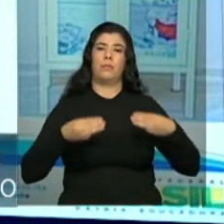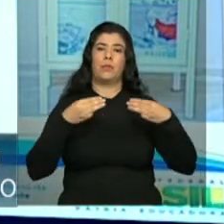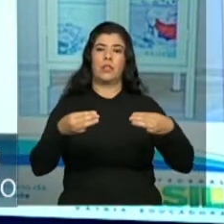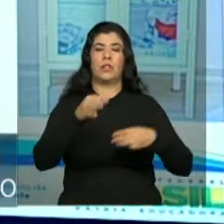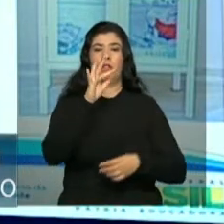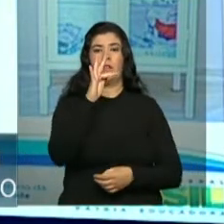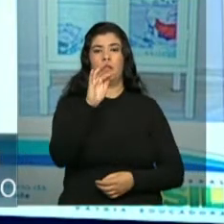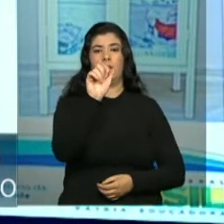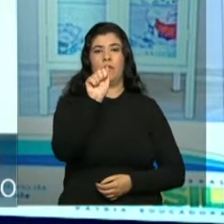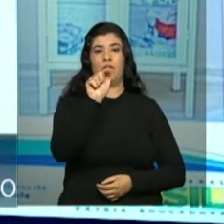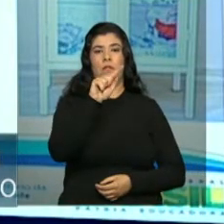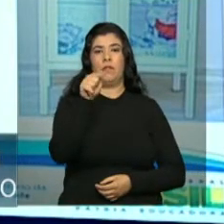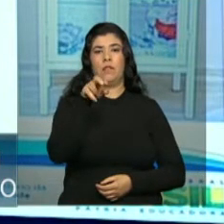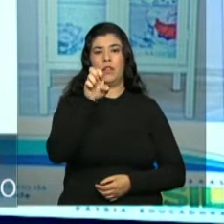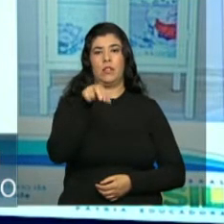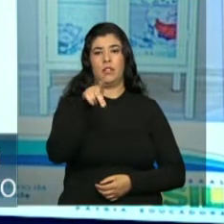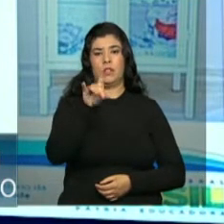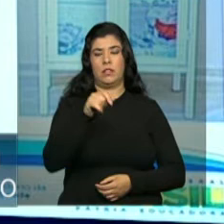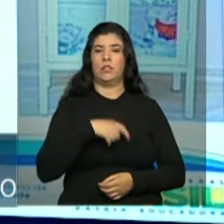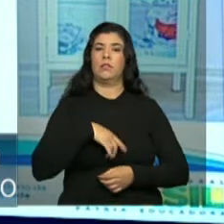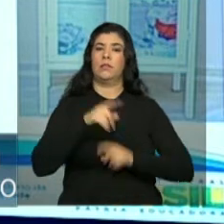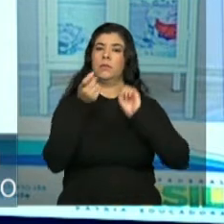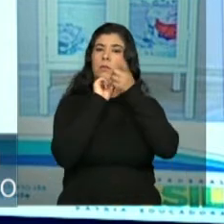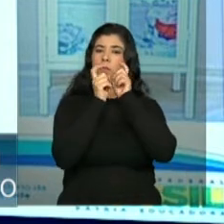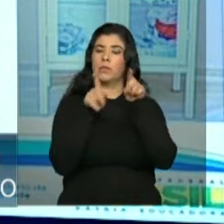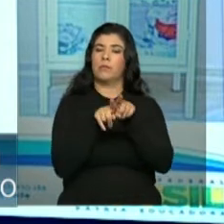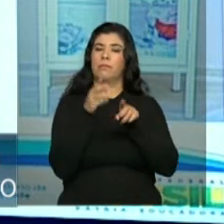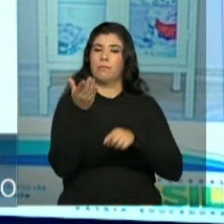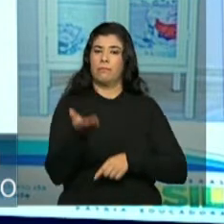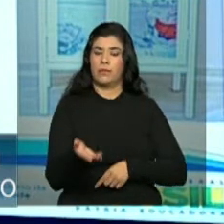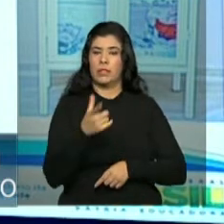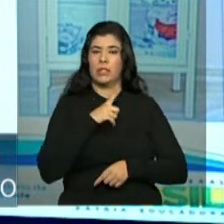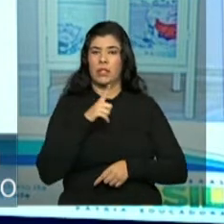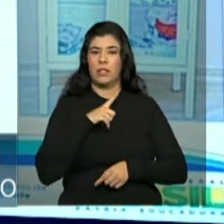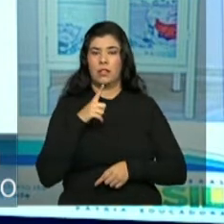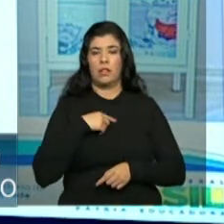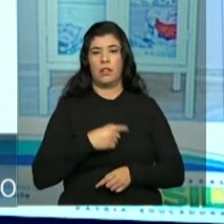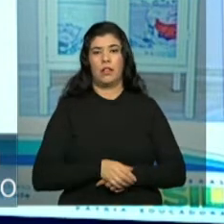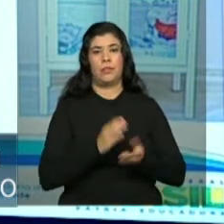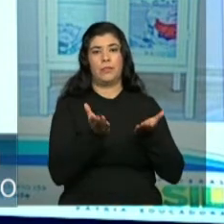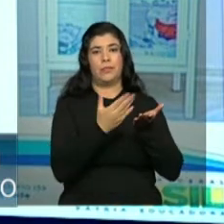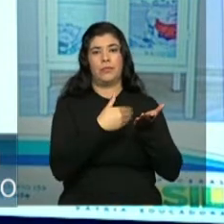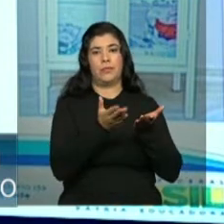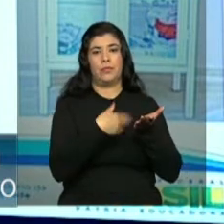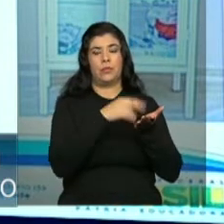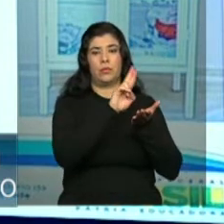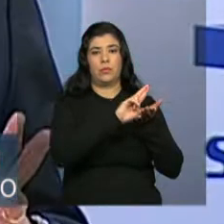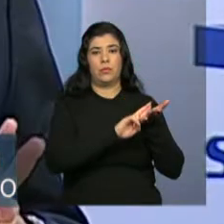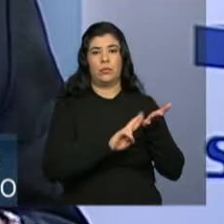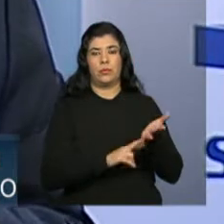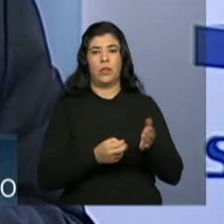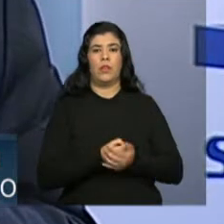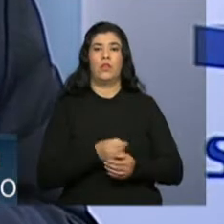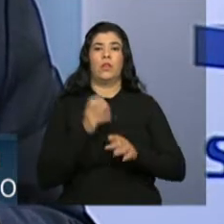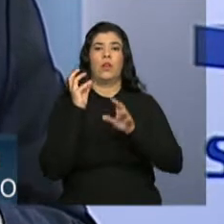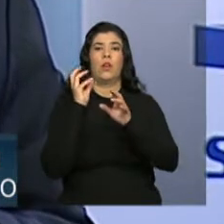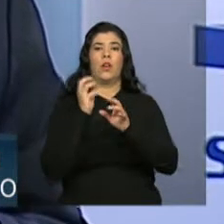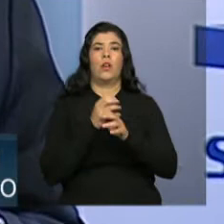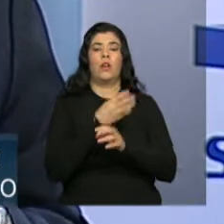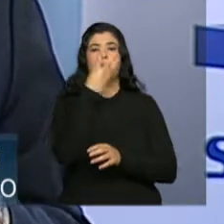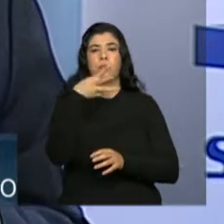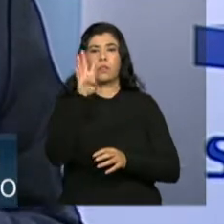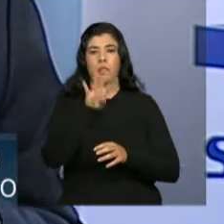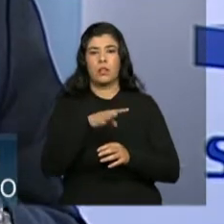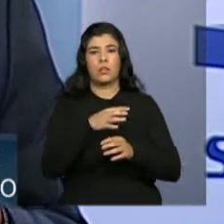e que leva em conta é uma definir as três páginas de planilha Excel de fórmulas são formas